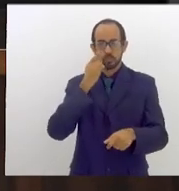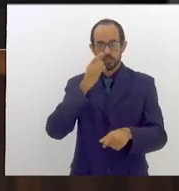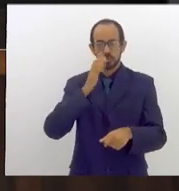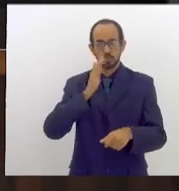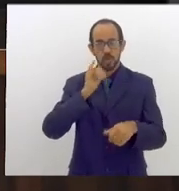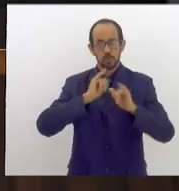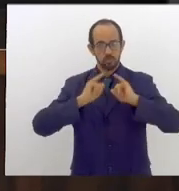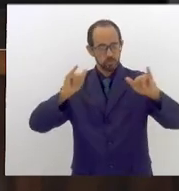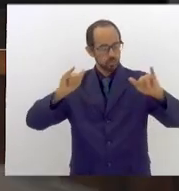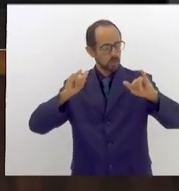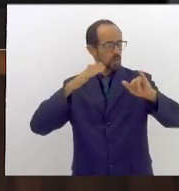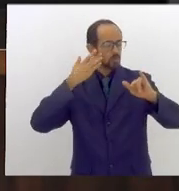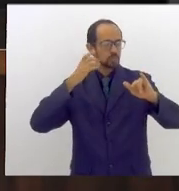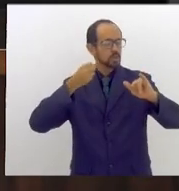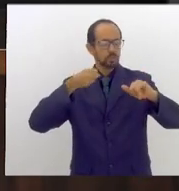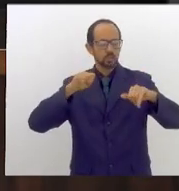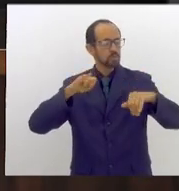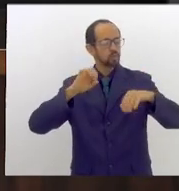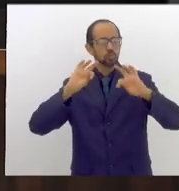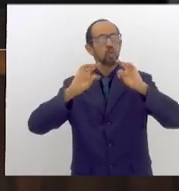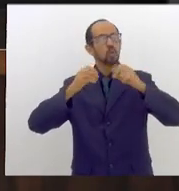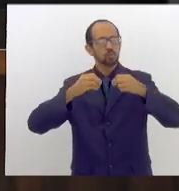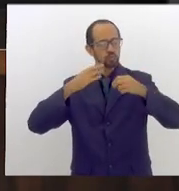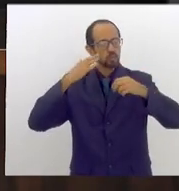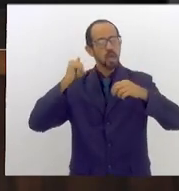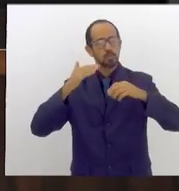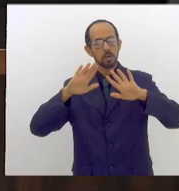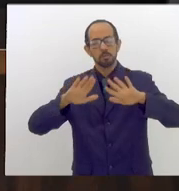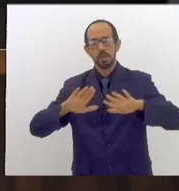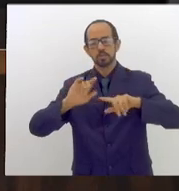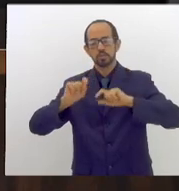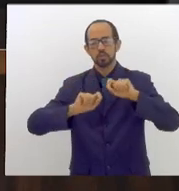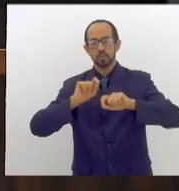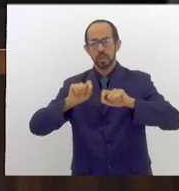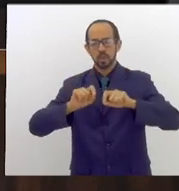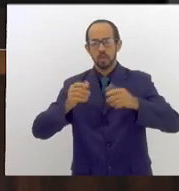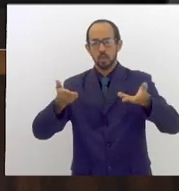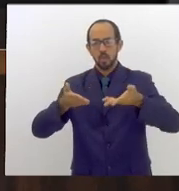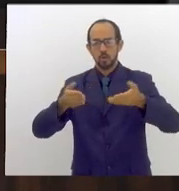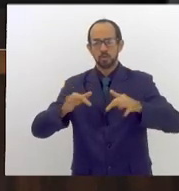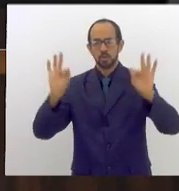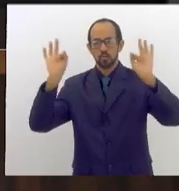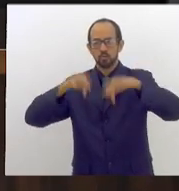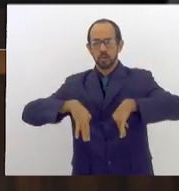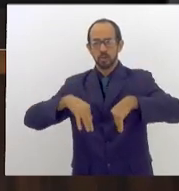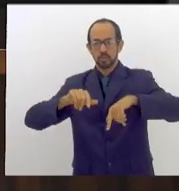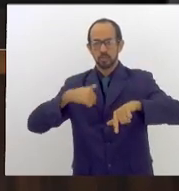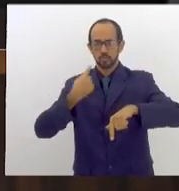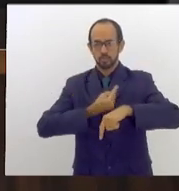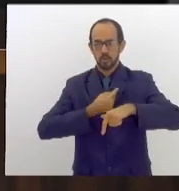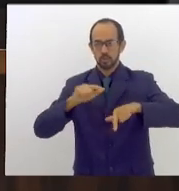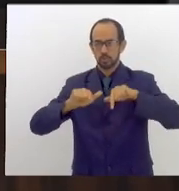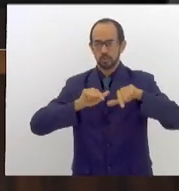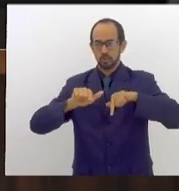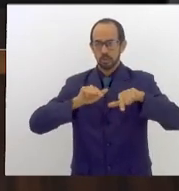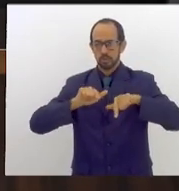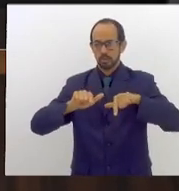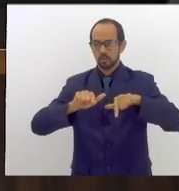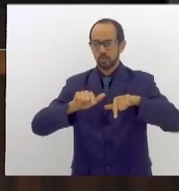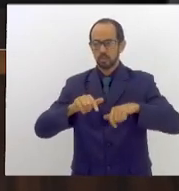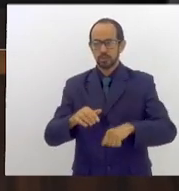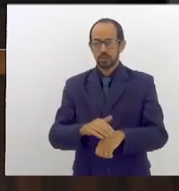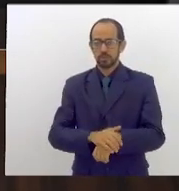se todos ouviram nós hoje estamos Encerrando o nosso trabalho E